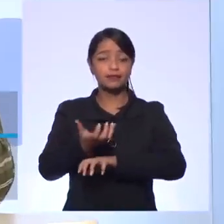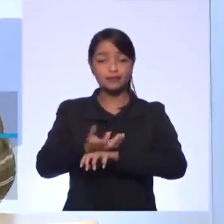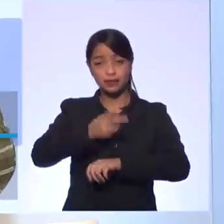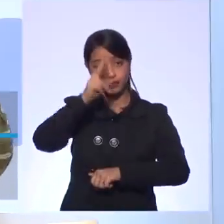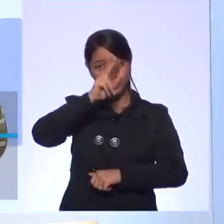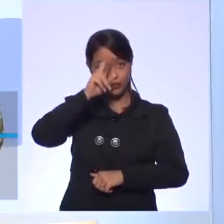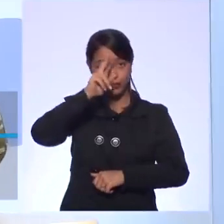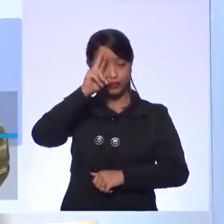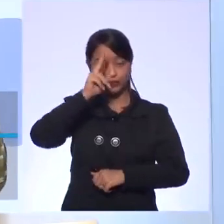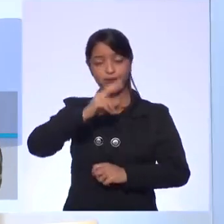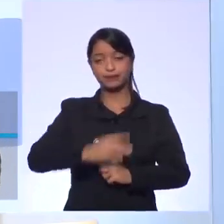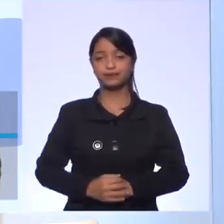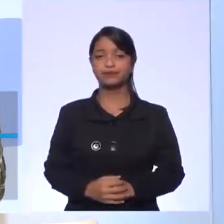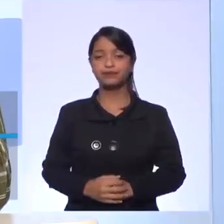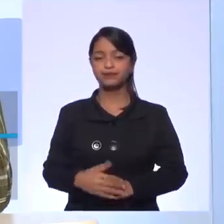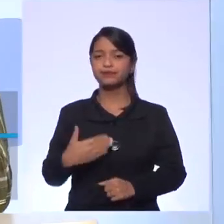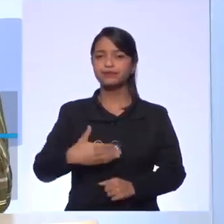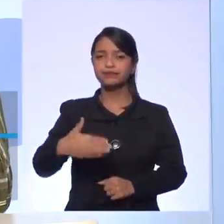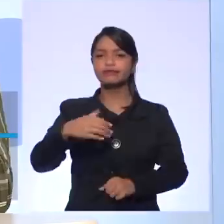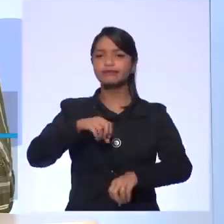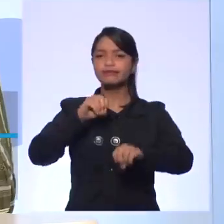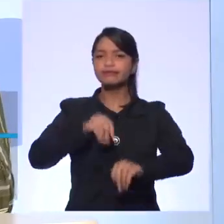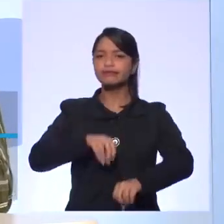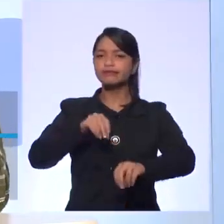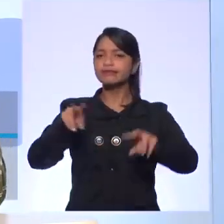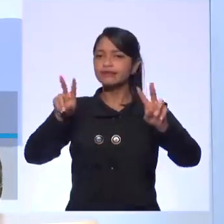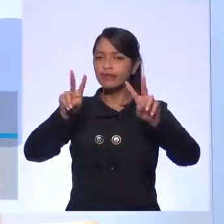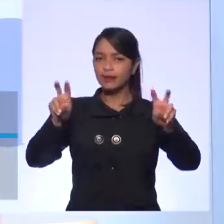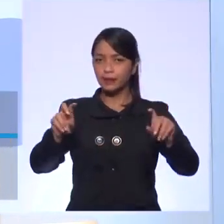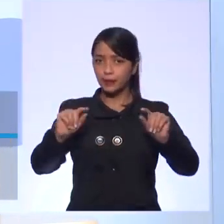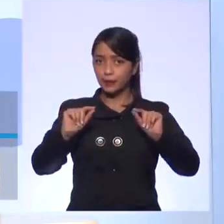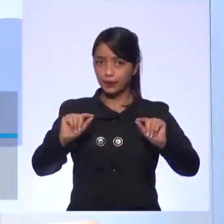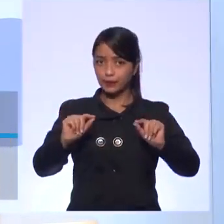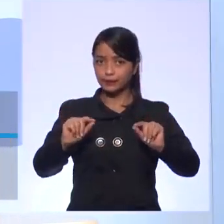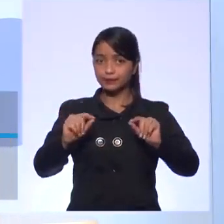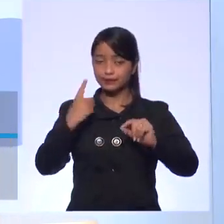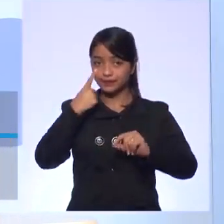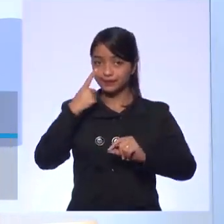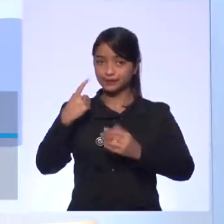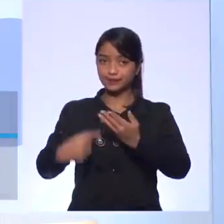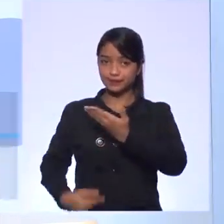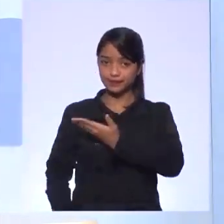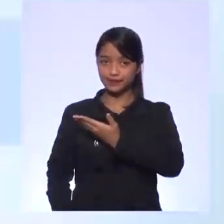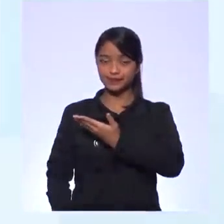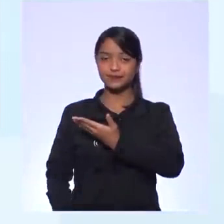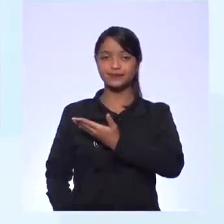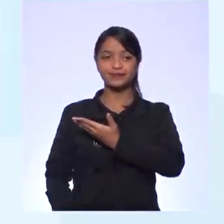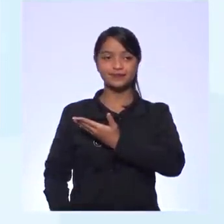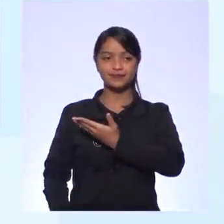e será trabalhado o seguinte tema na tela: